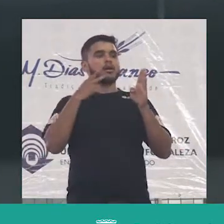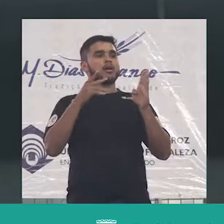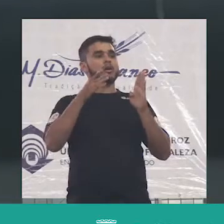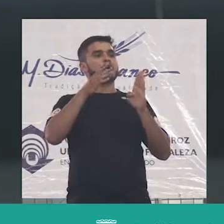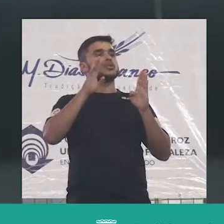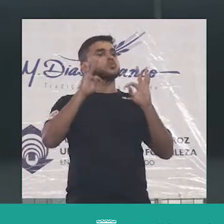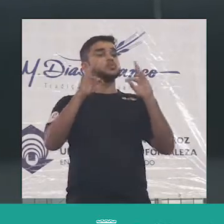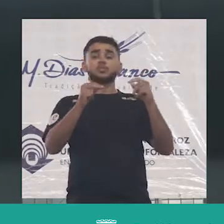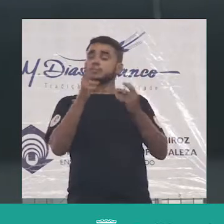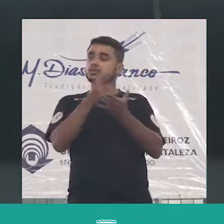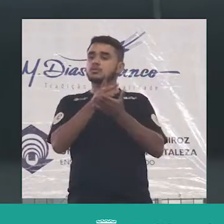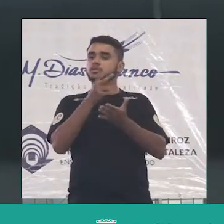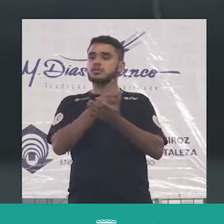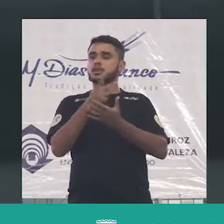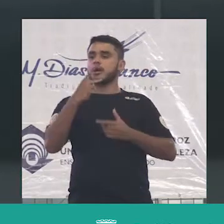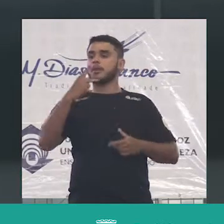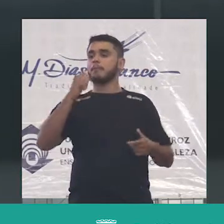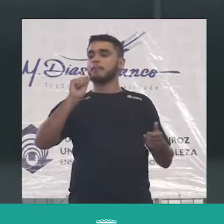sempre serão